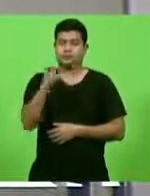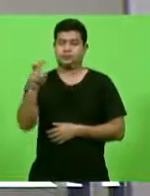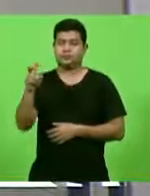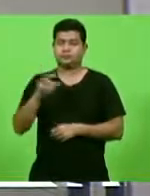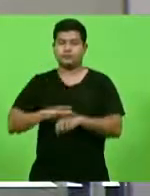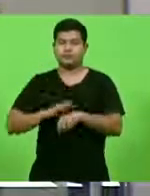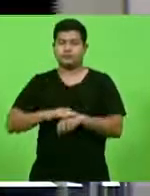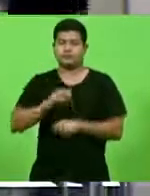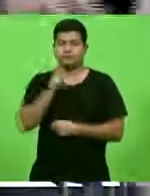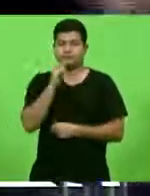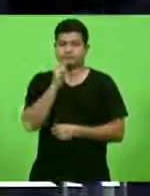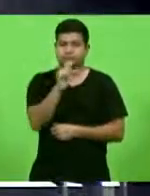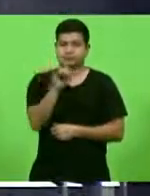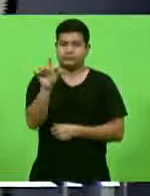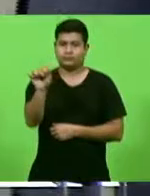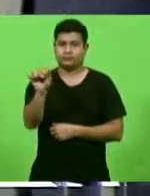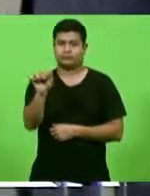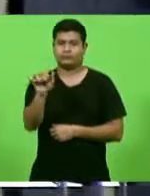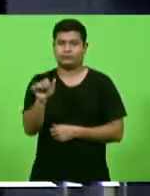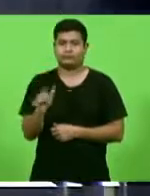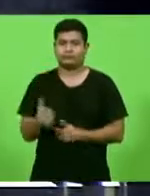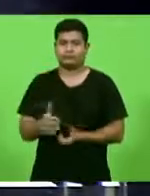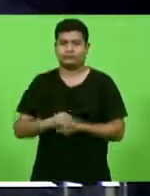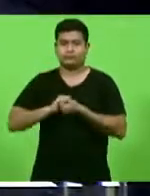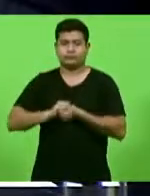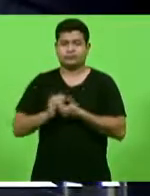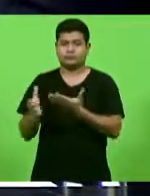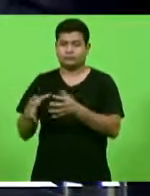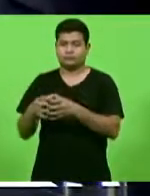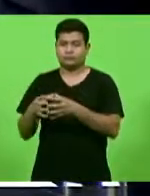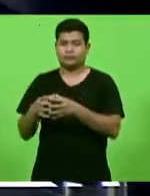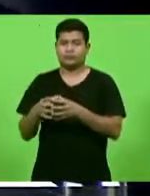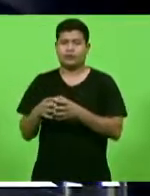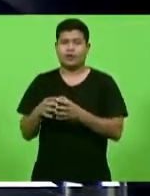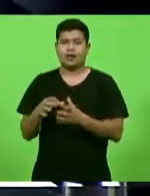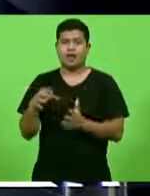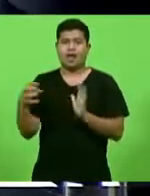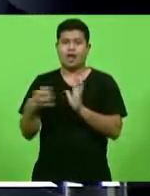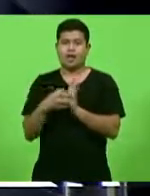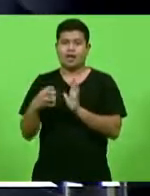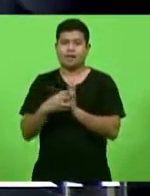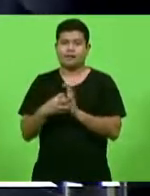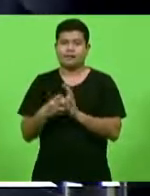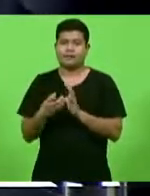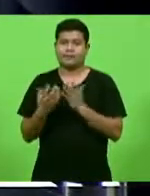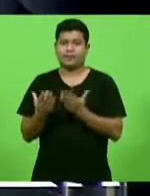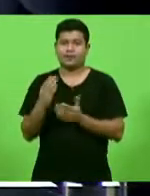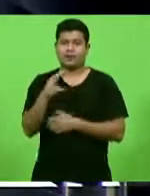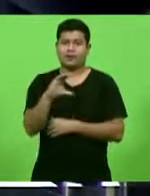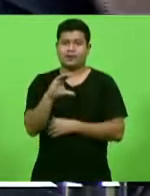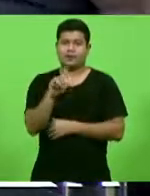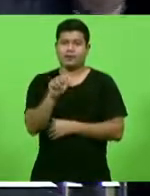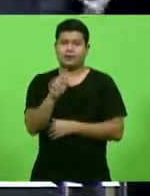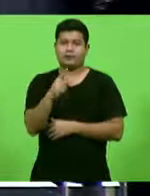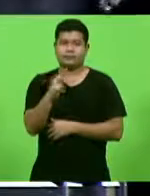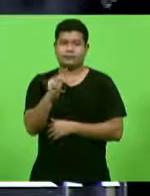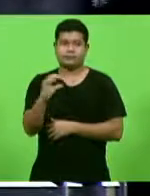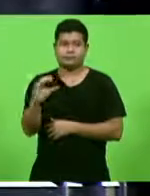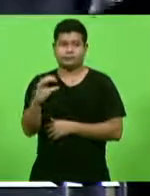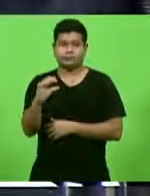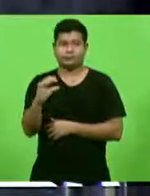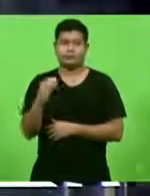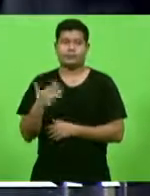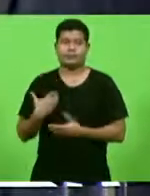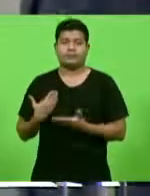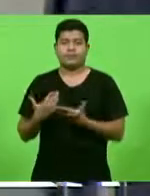Luca, cumprimentando o Grupo de Apoio e Prevenção à AIDS de Criciúma, GAPAC, pela passagem dos 27